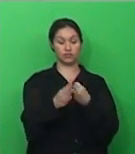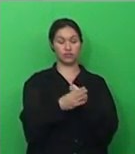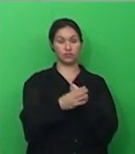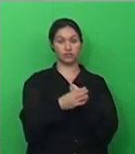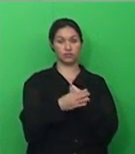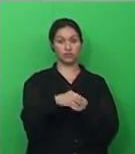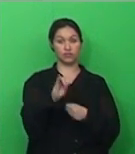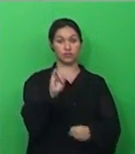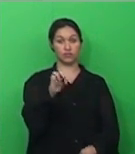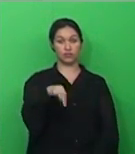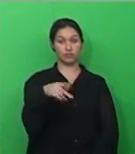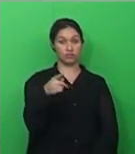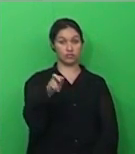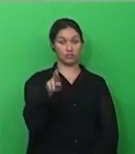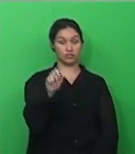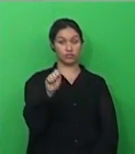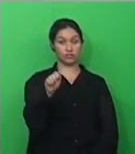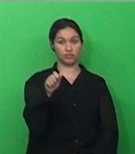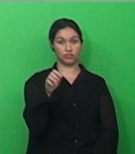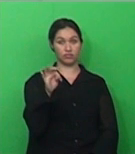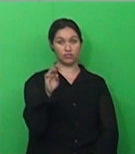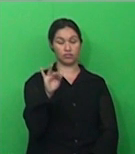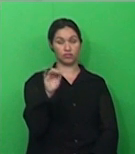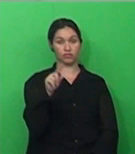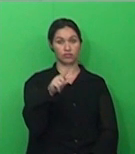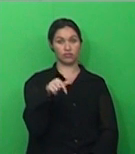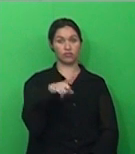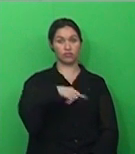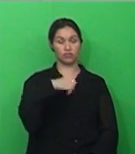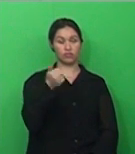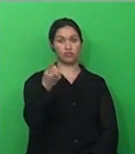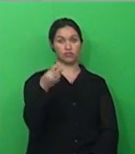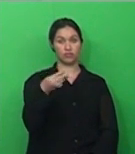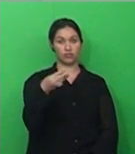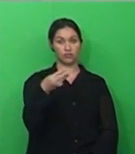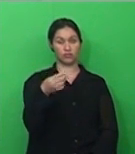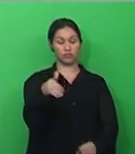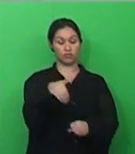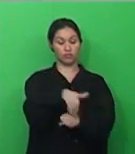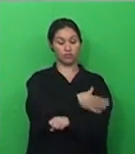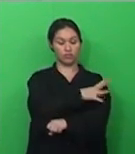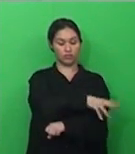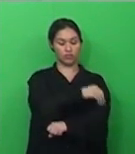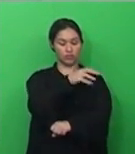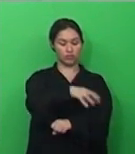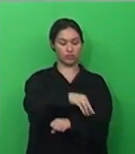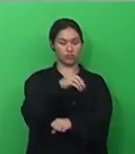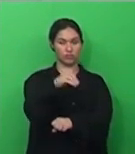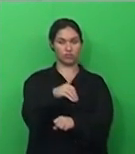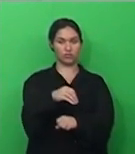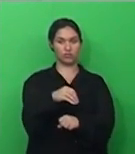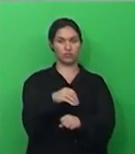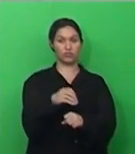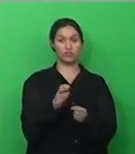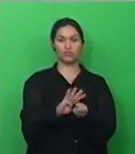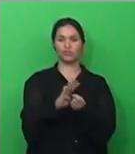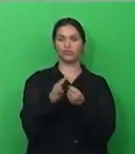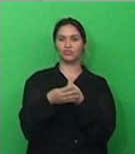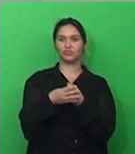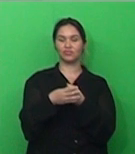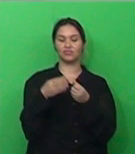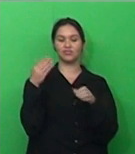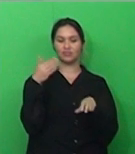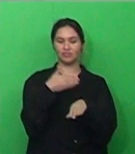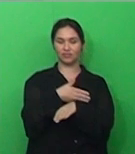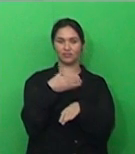pavimentadas. Essas ruas... É um problema sério. Eu moro lá naquela localidade. Então, a gente